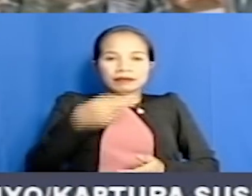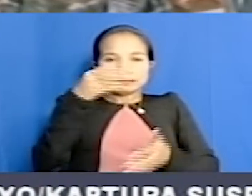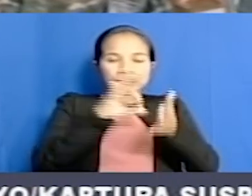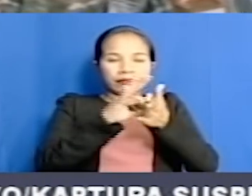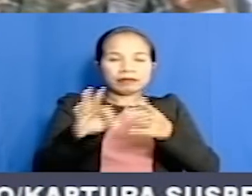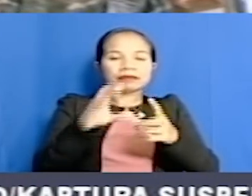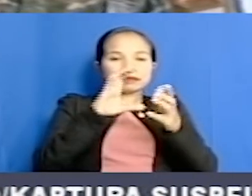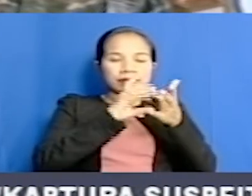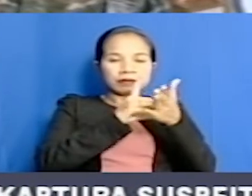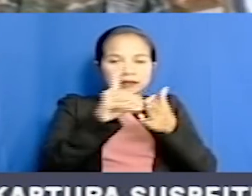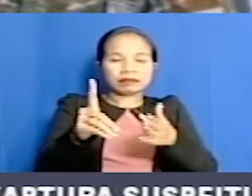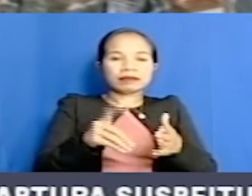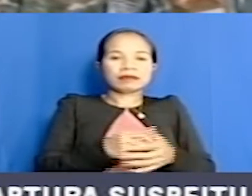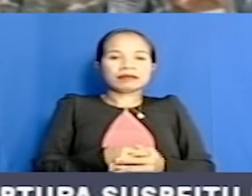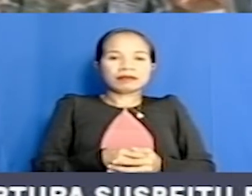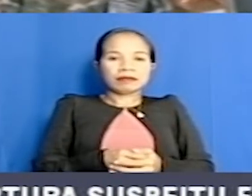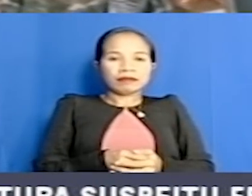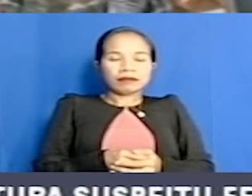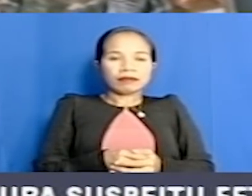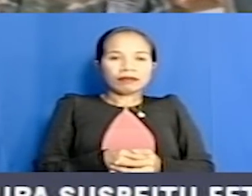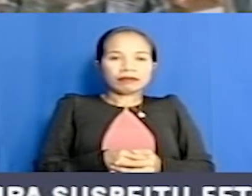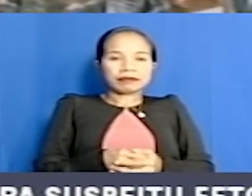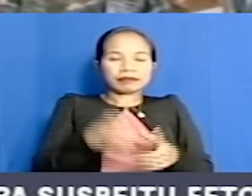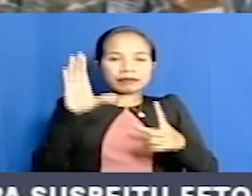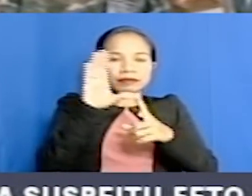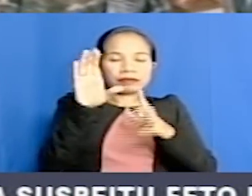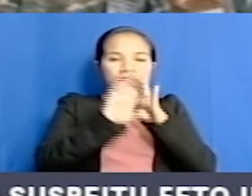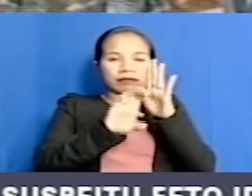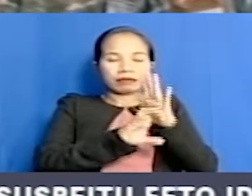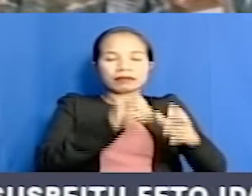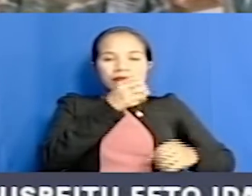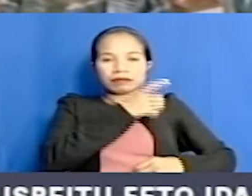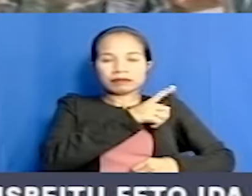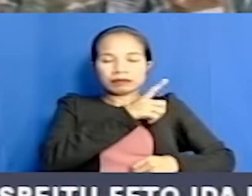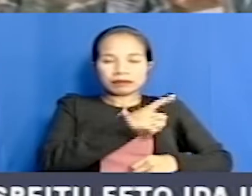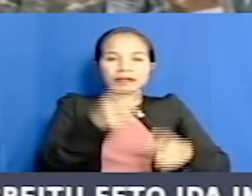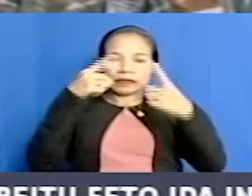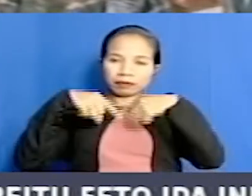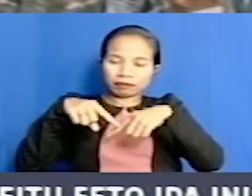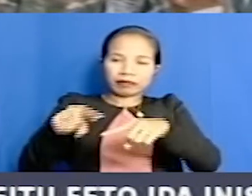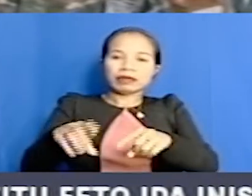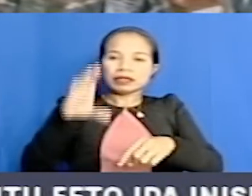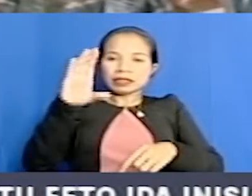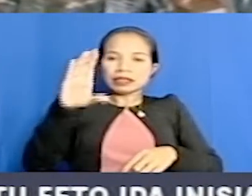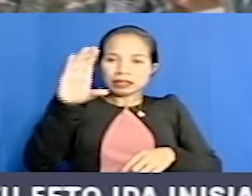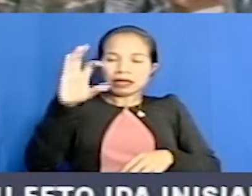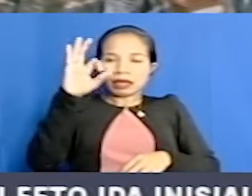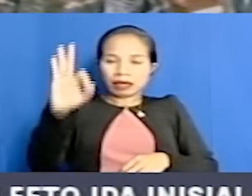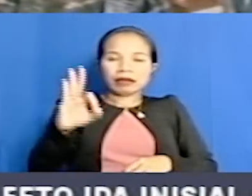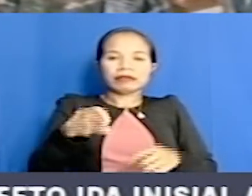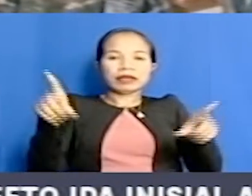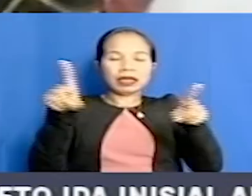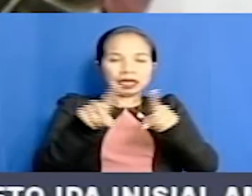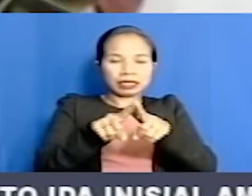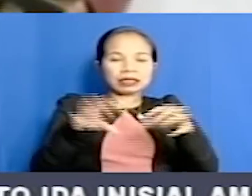Quinta-feira semana ne orihatam ba tenente general Lere Anantimur nebese fila fale ba CCF no